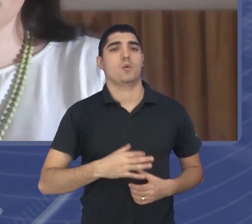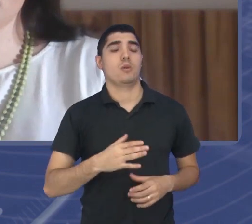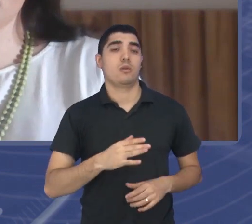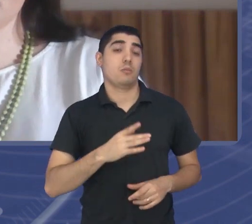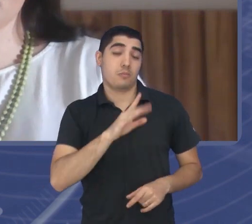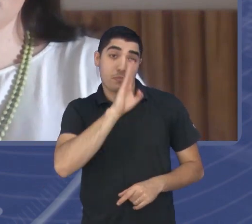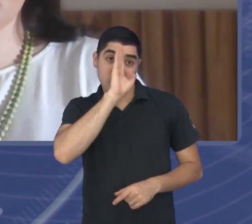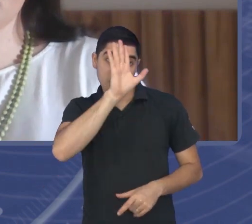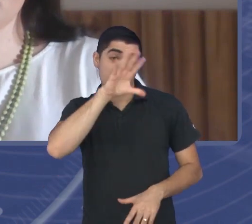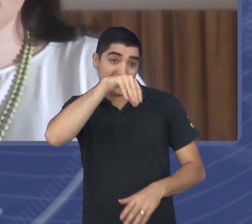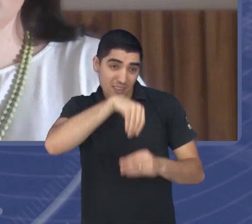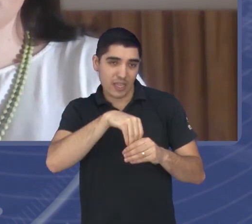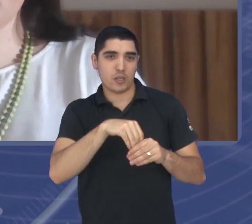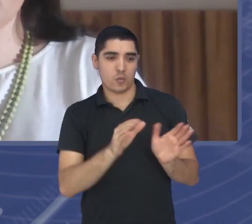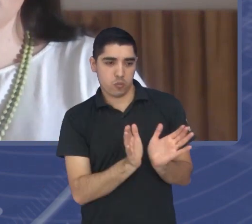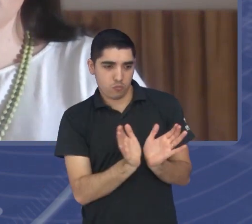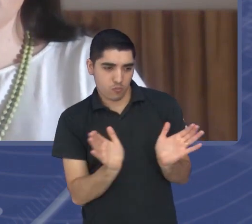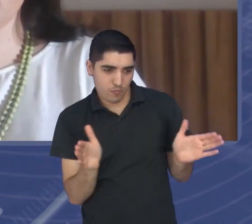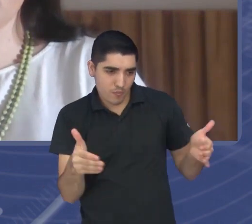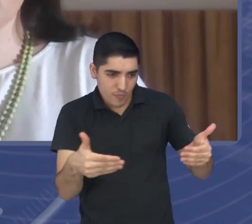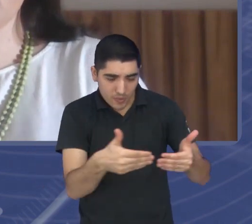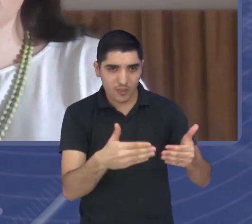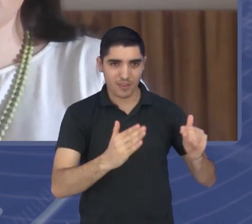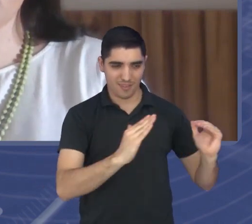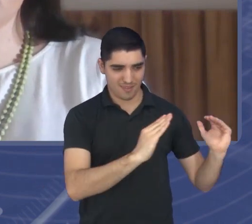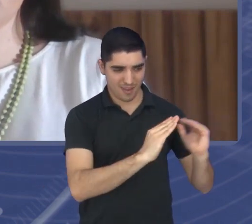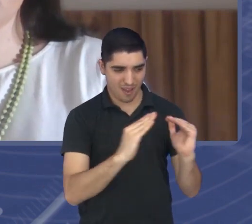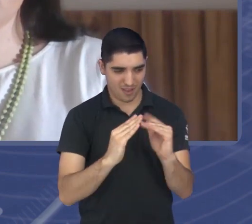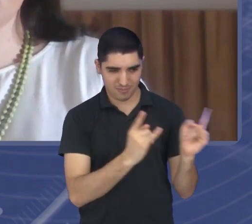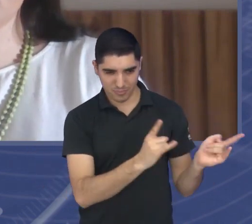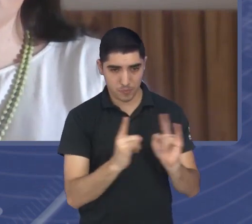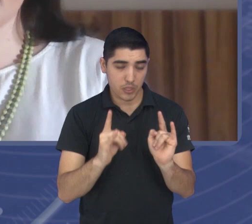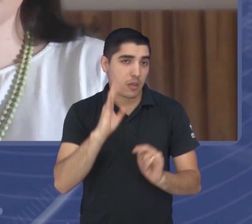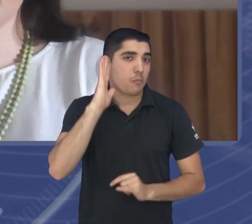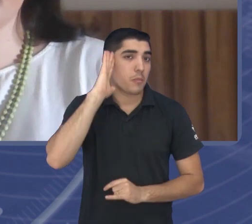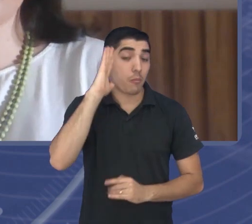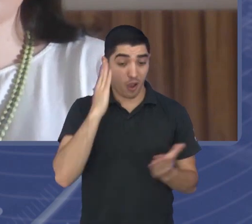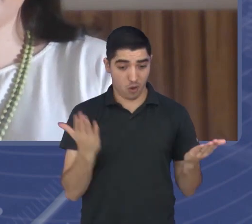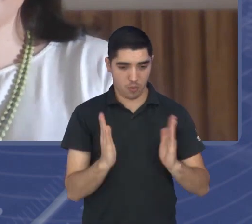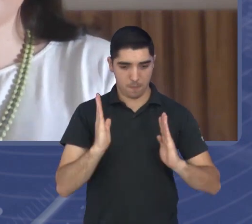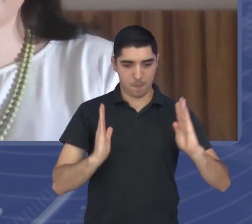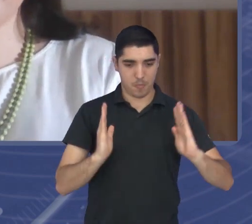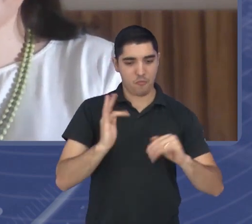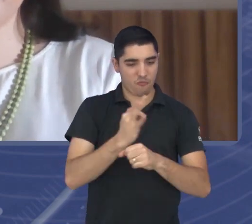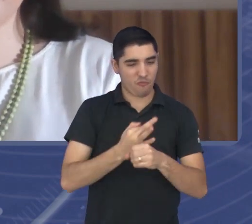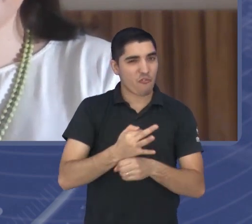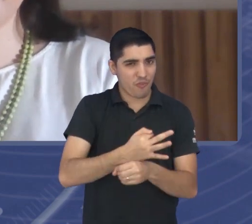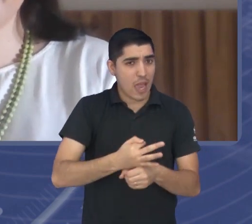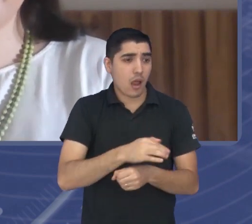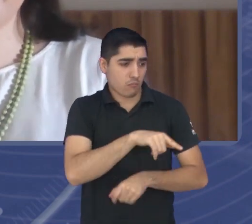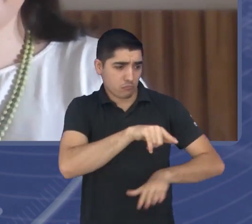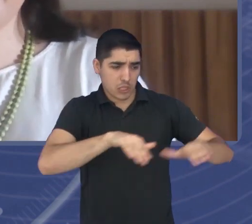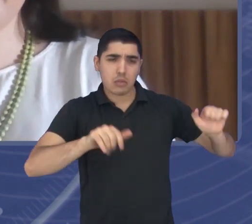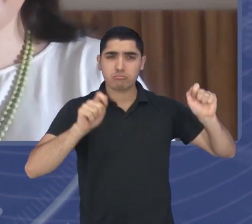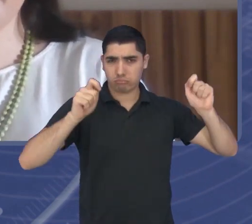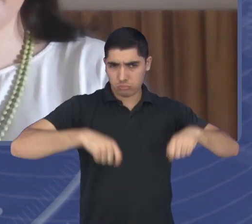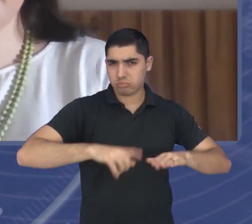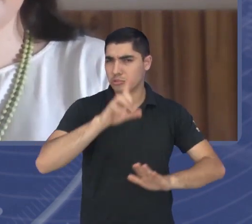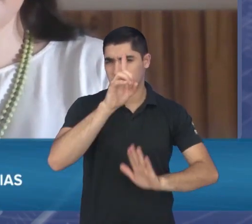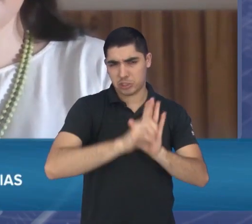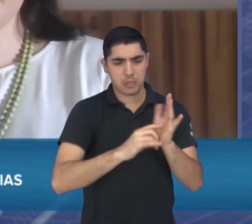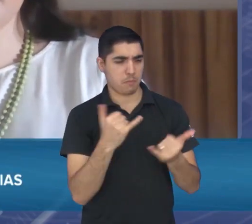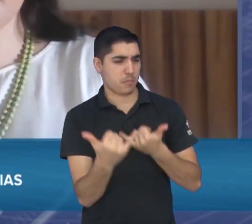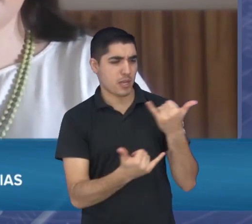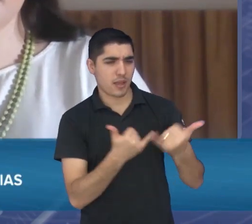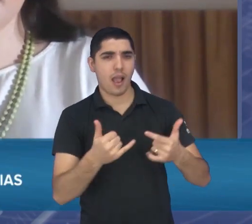em condomínios, porque a gente fala agora, num período de férias, por exemplo, as crianças sim têm o direito de brincar numa quadra,